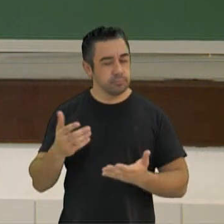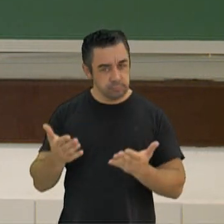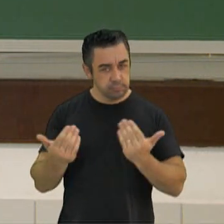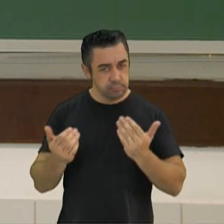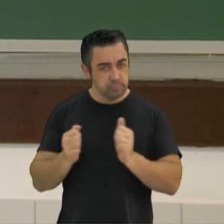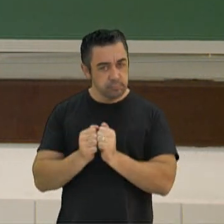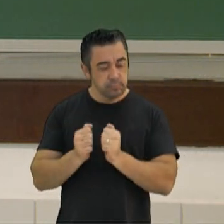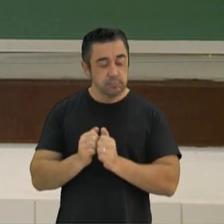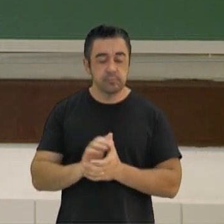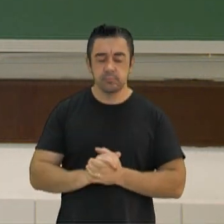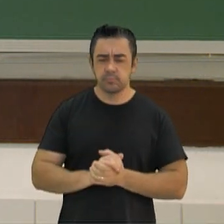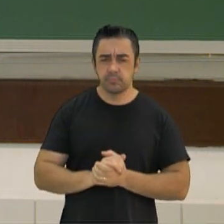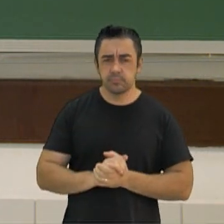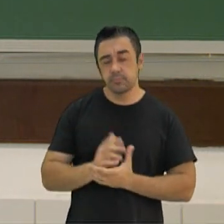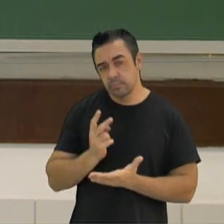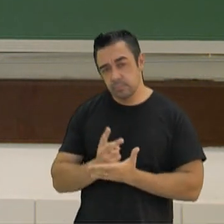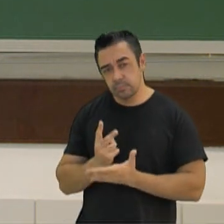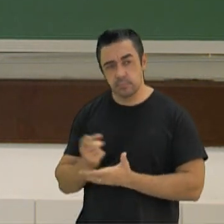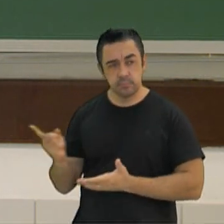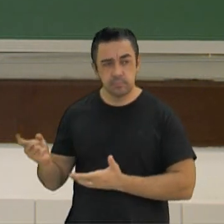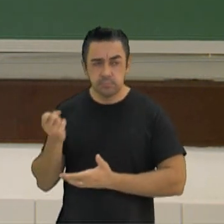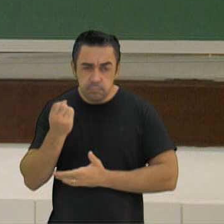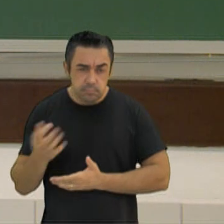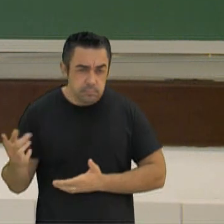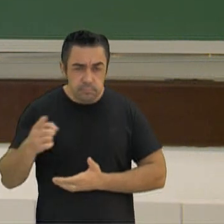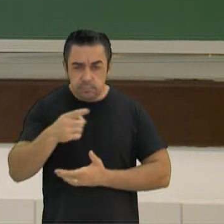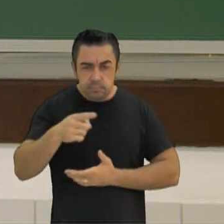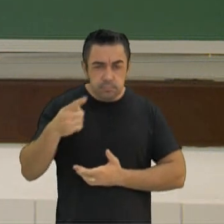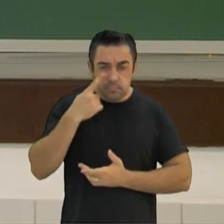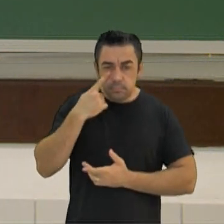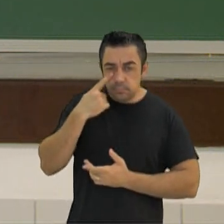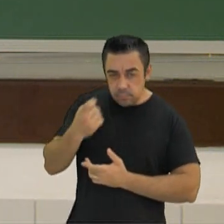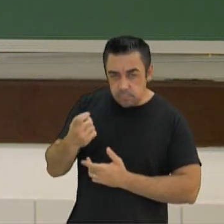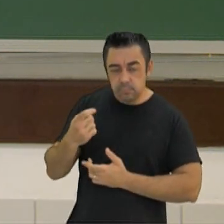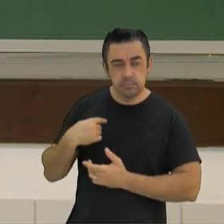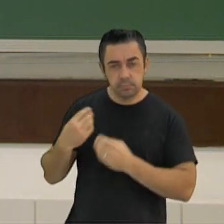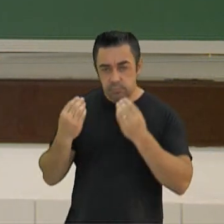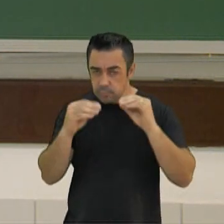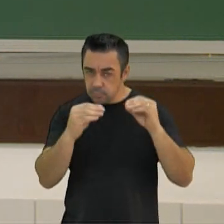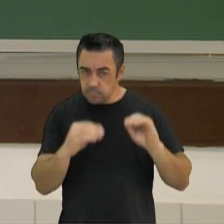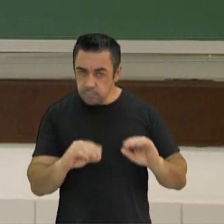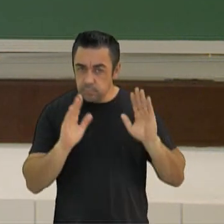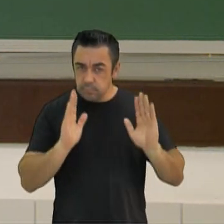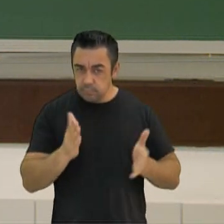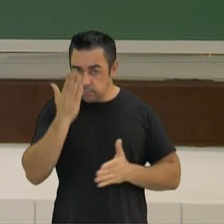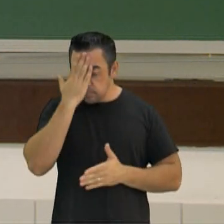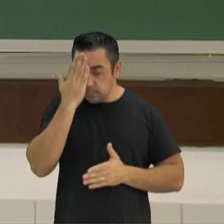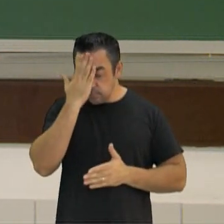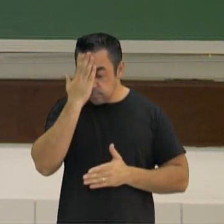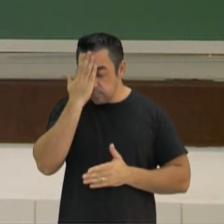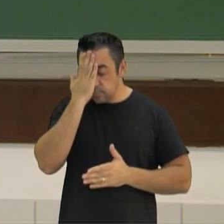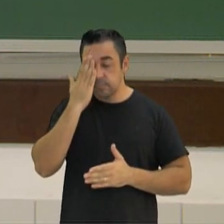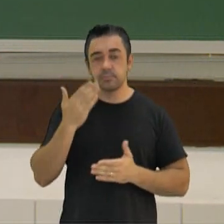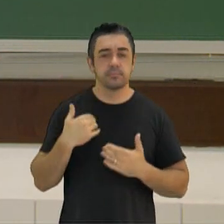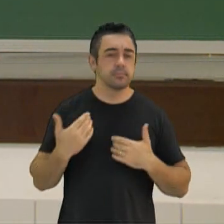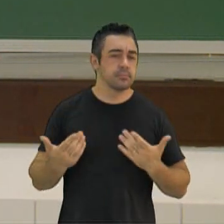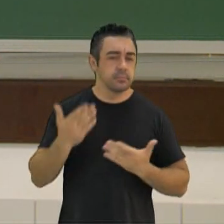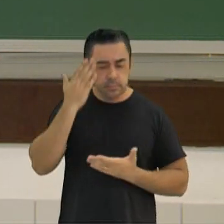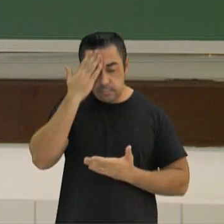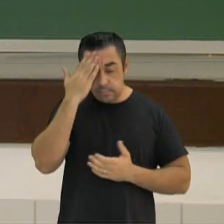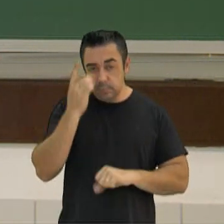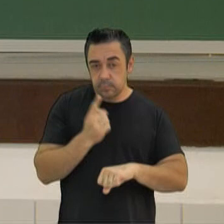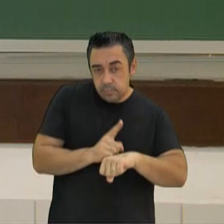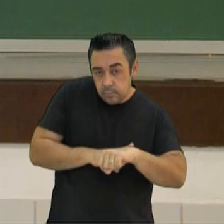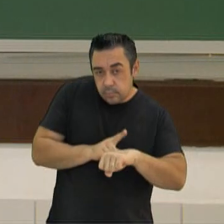então. Eu sempre deixo os dados que é interessante para vocês calcularem a partir dos dados que nós já temos, tá? Mas eu quero saber qual é o